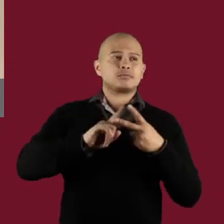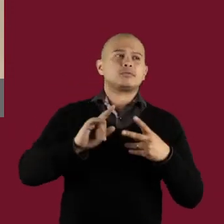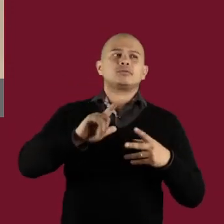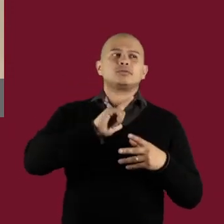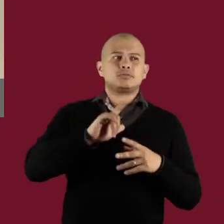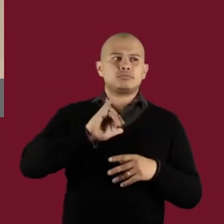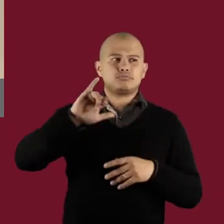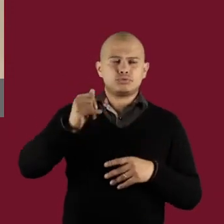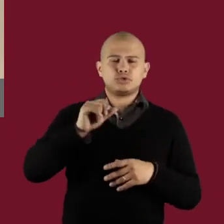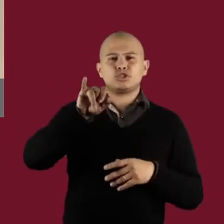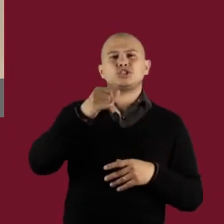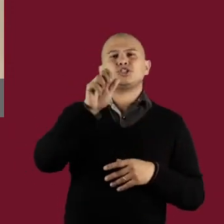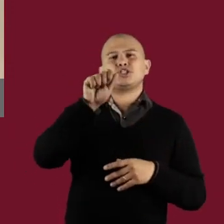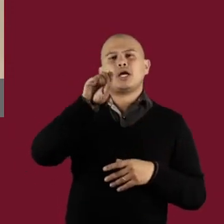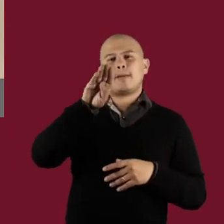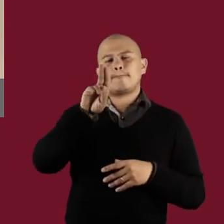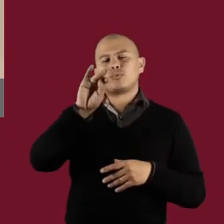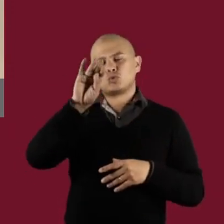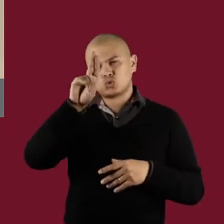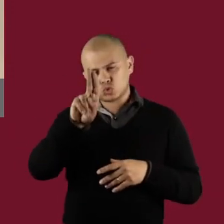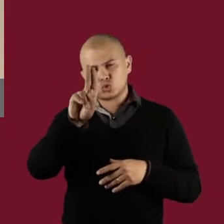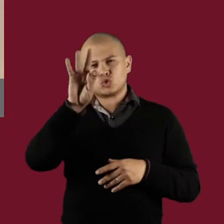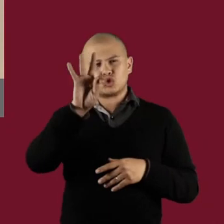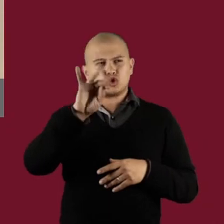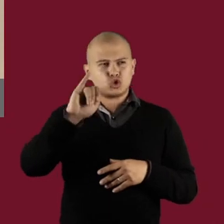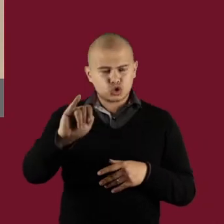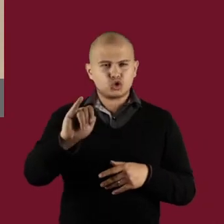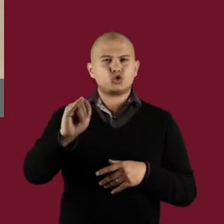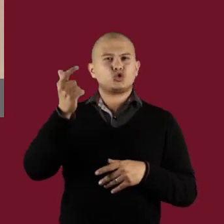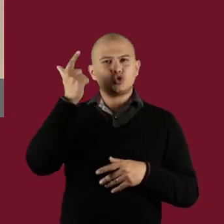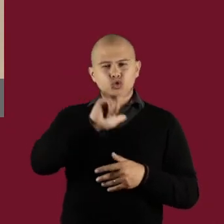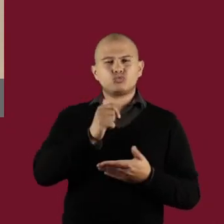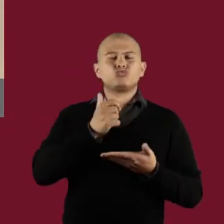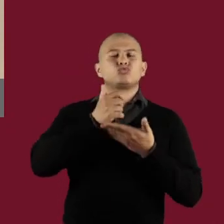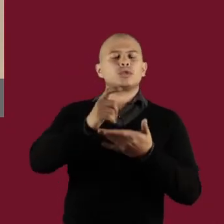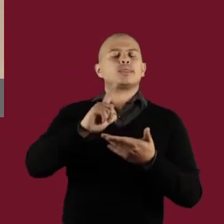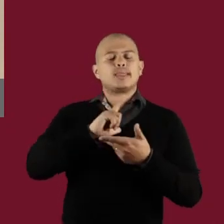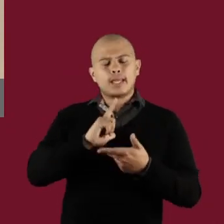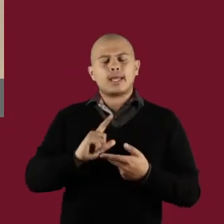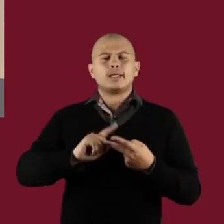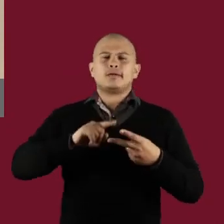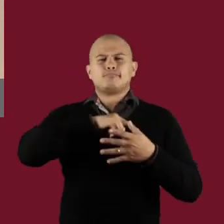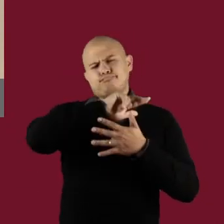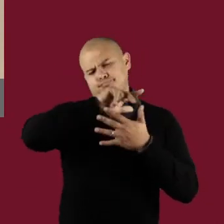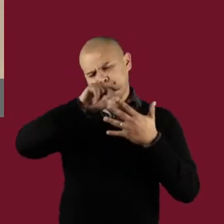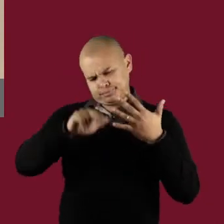São Paulo, que vai acontecer esse ano em julho. Mas é uma comissão que pensa